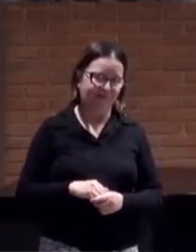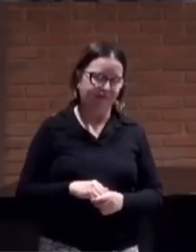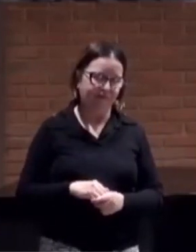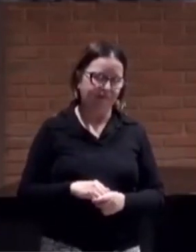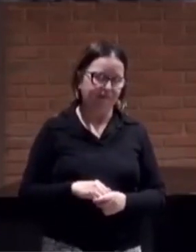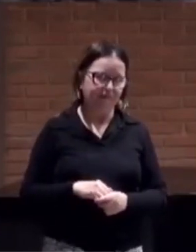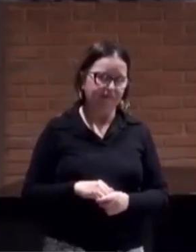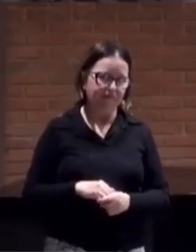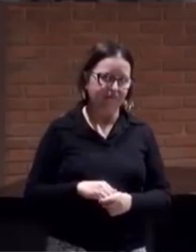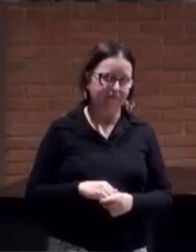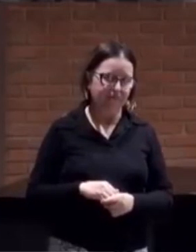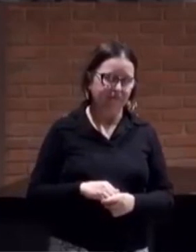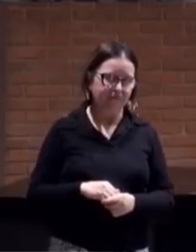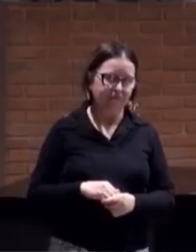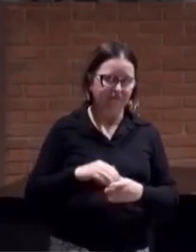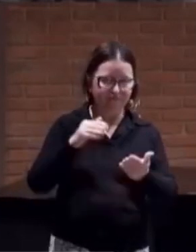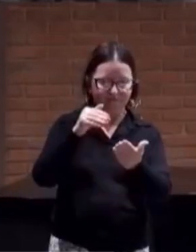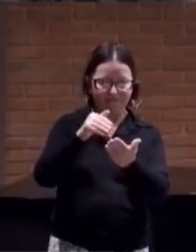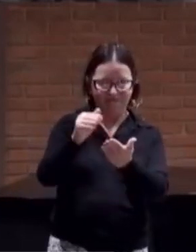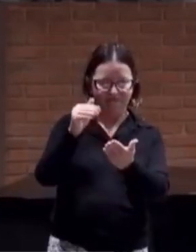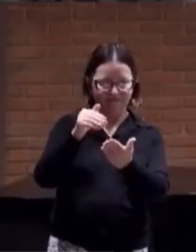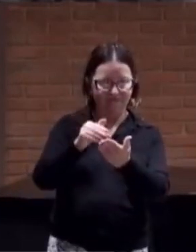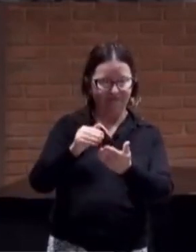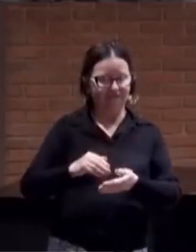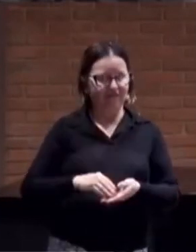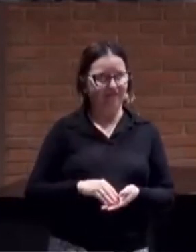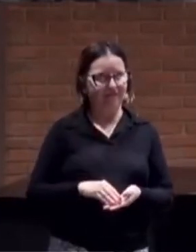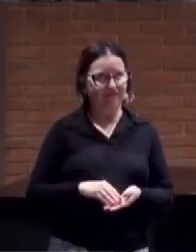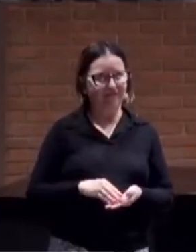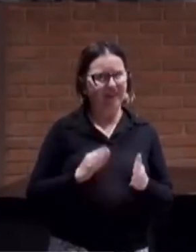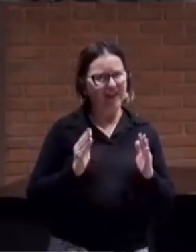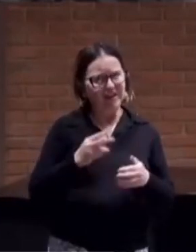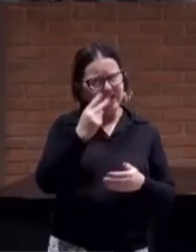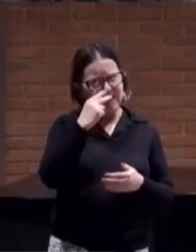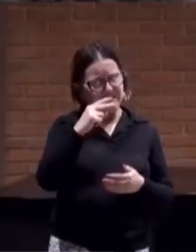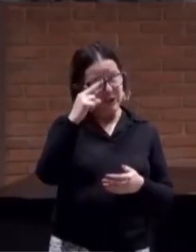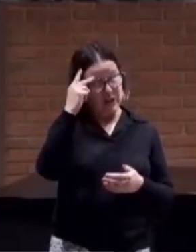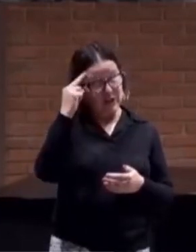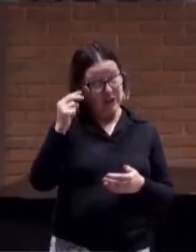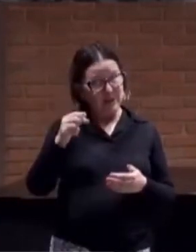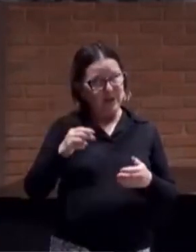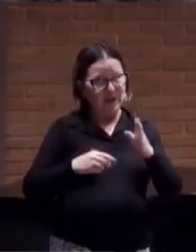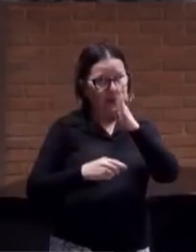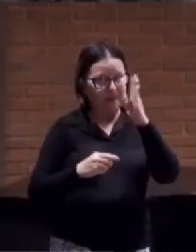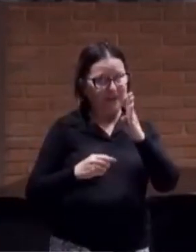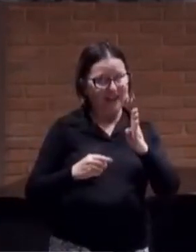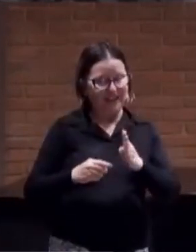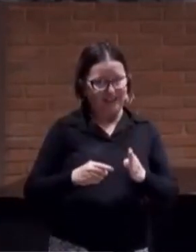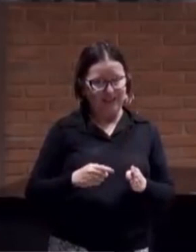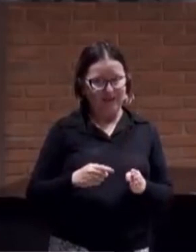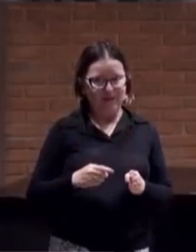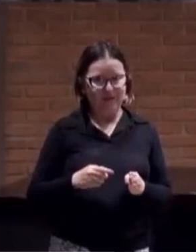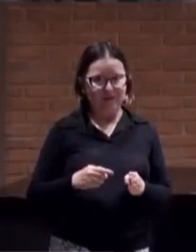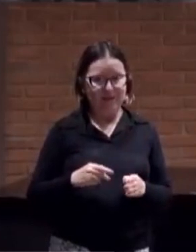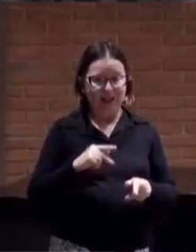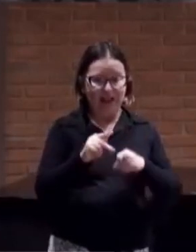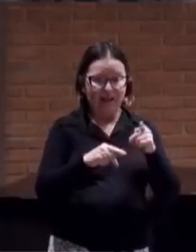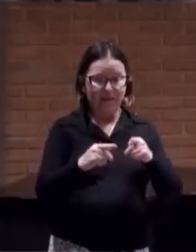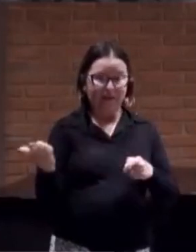Como degredados. Você já viu na história que o Brasil foi povoado